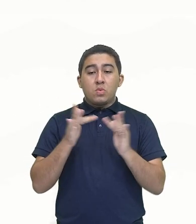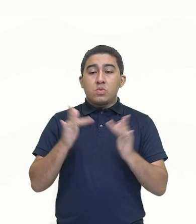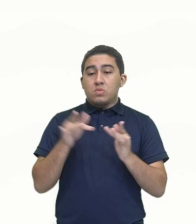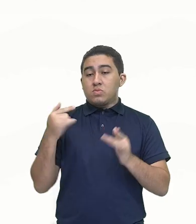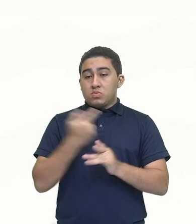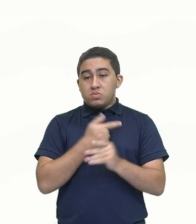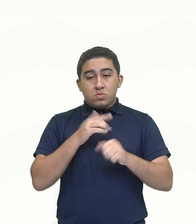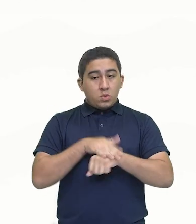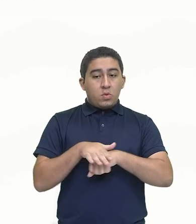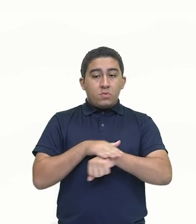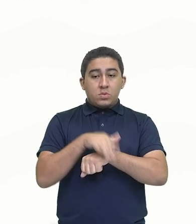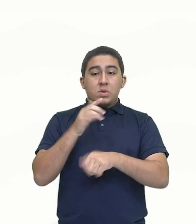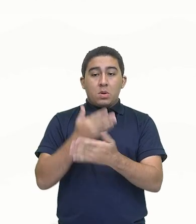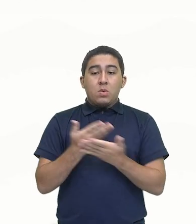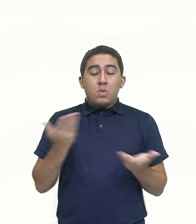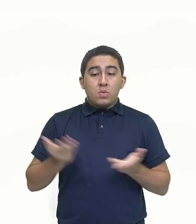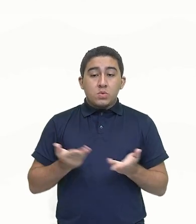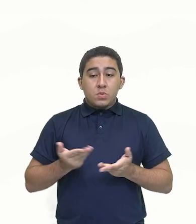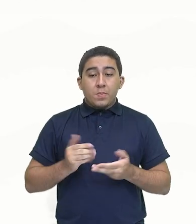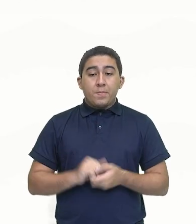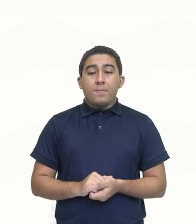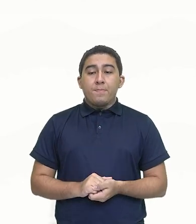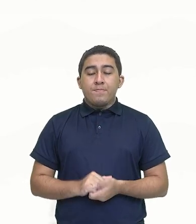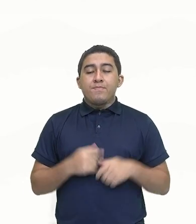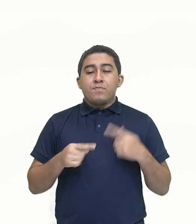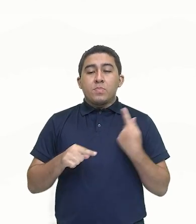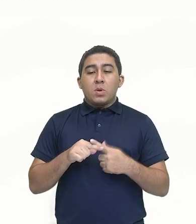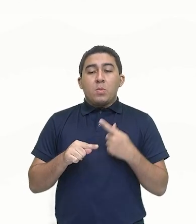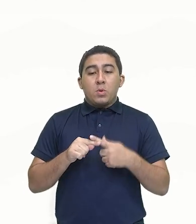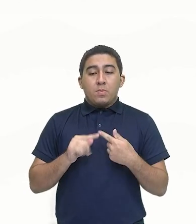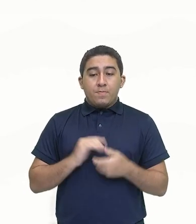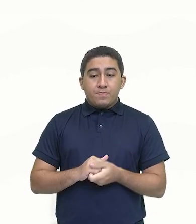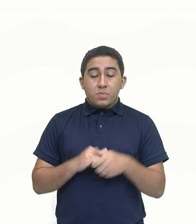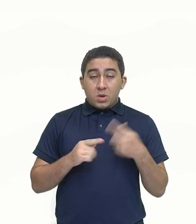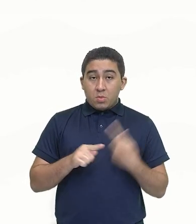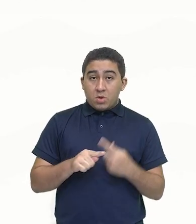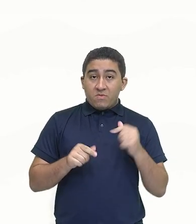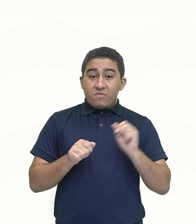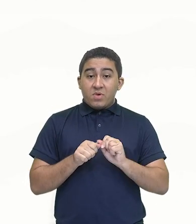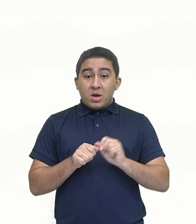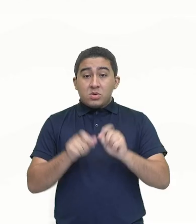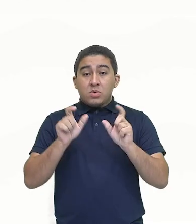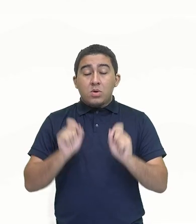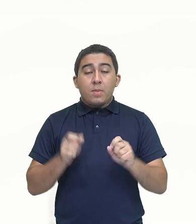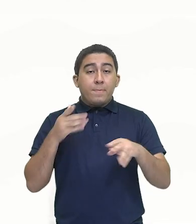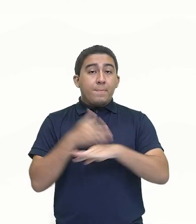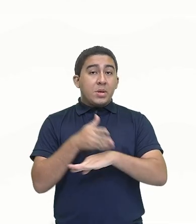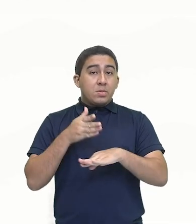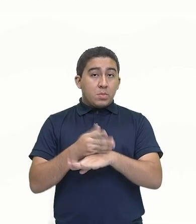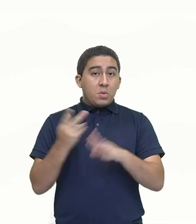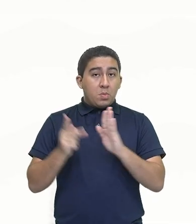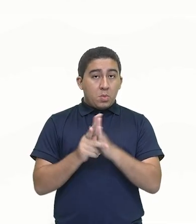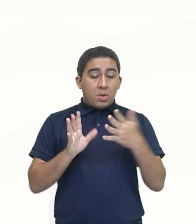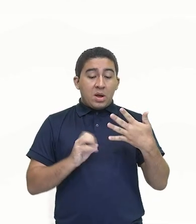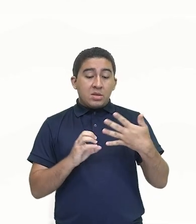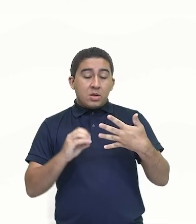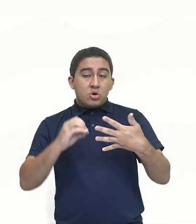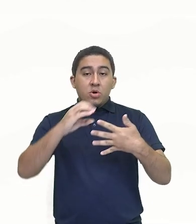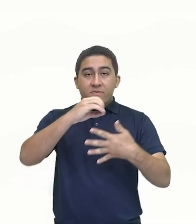vamos conversar aqui na nossa aula. Por quê? Porque eles fazem parte de uma